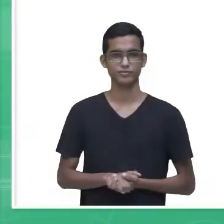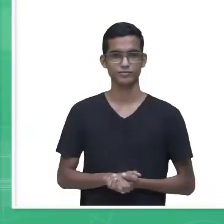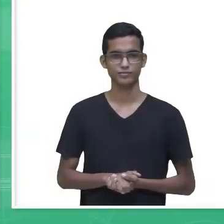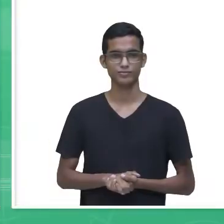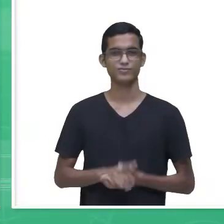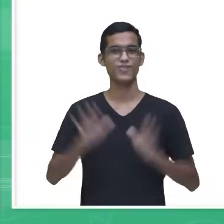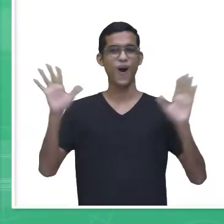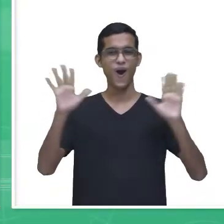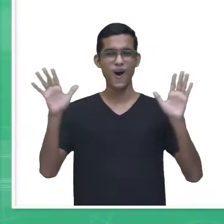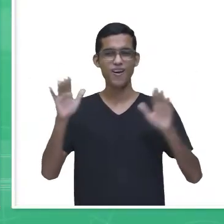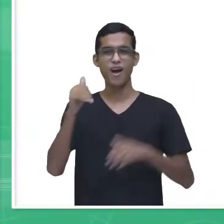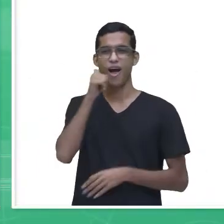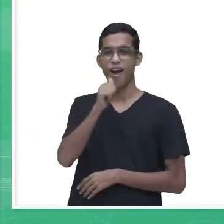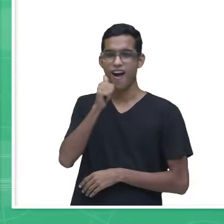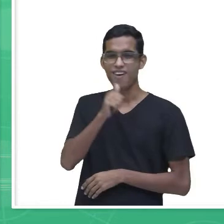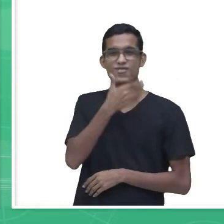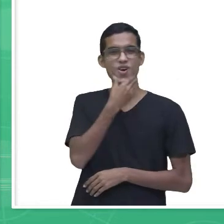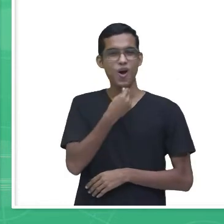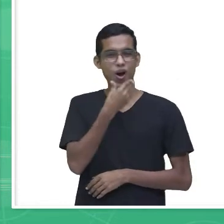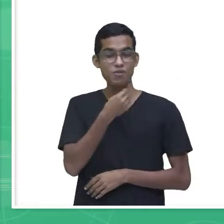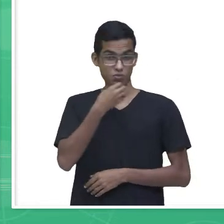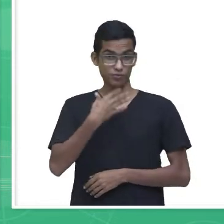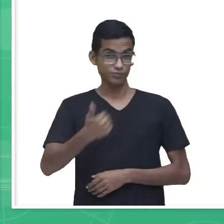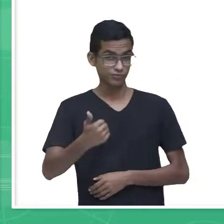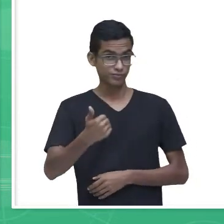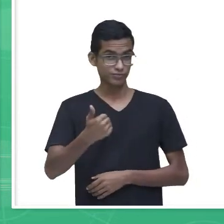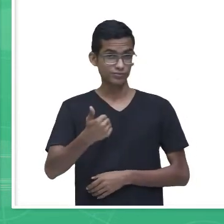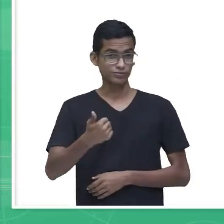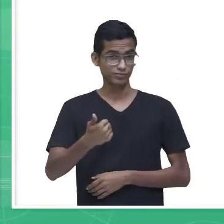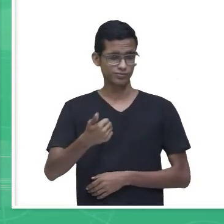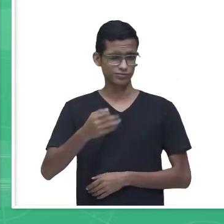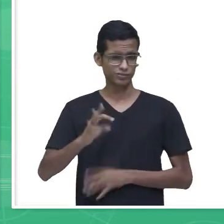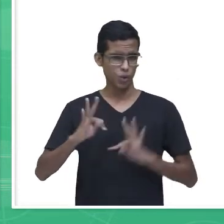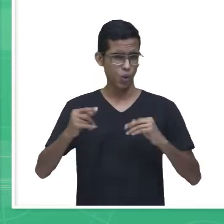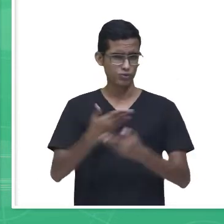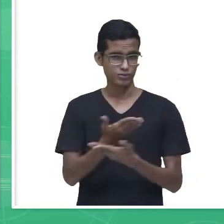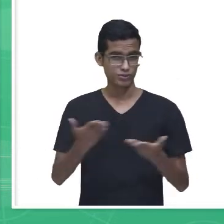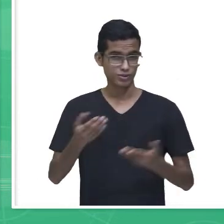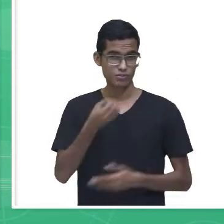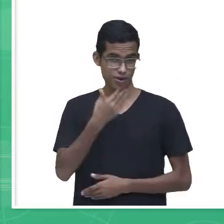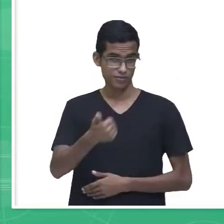Hola chicos, hola chicas, ¿qué tal? Muy bien com todos?